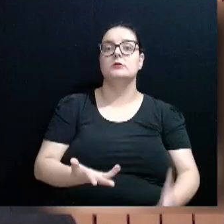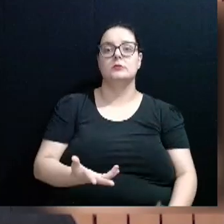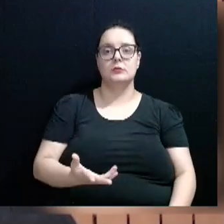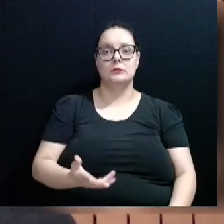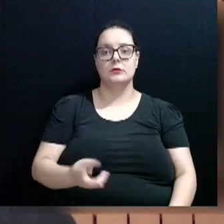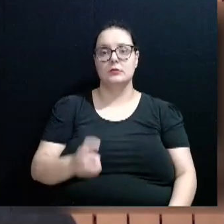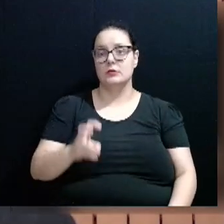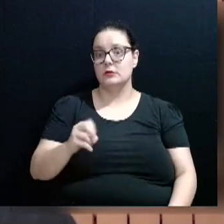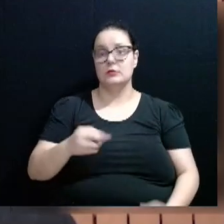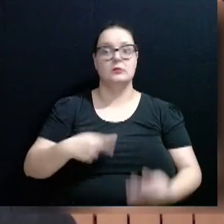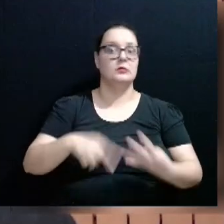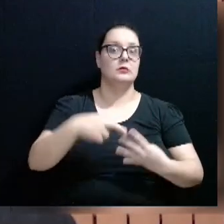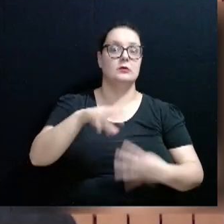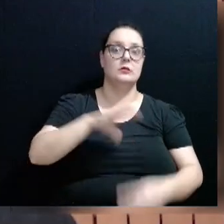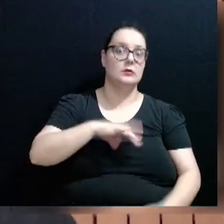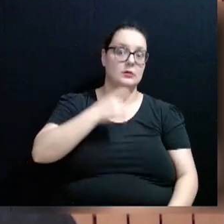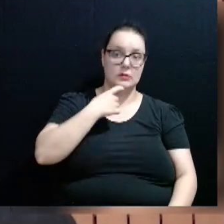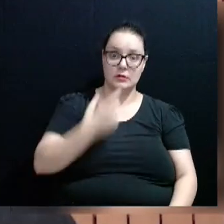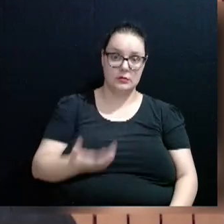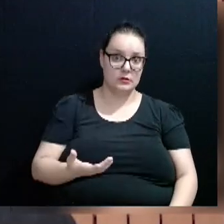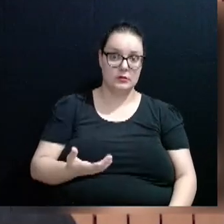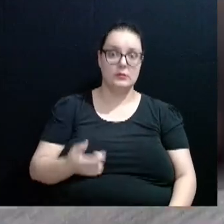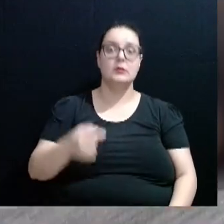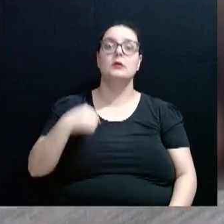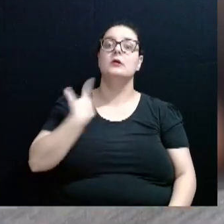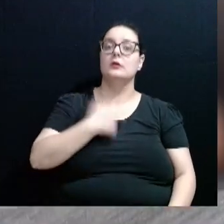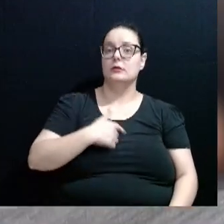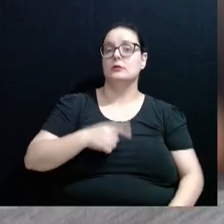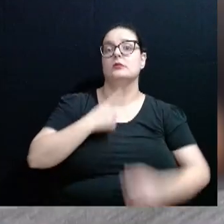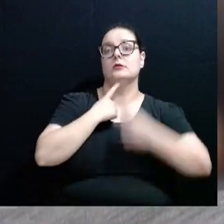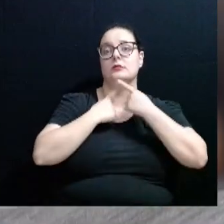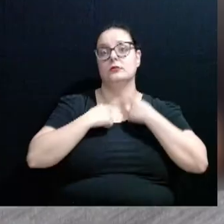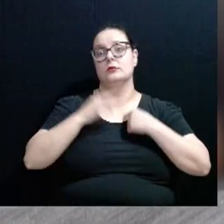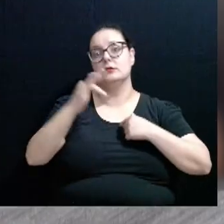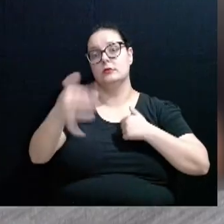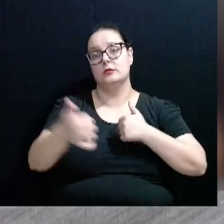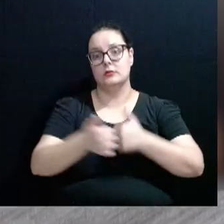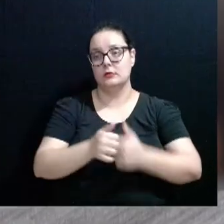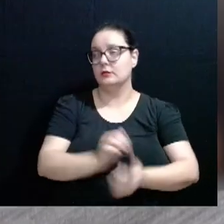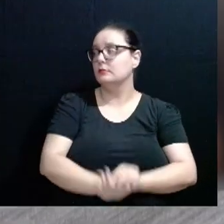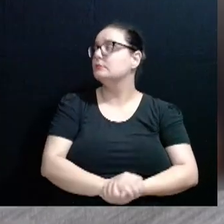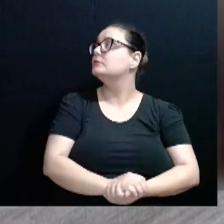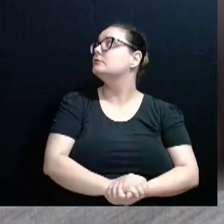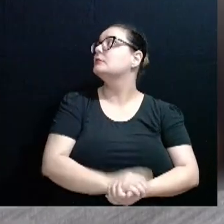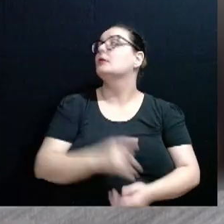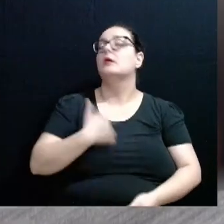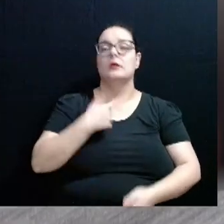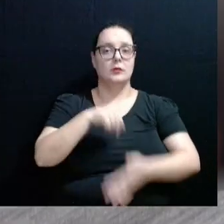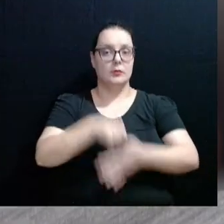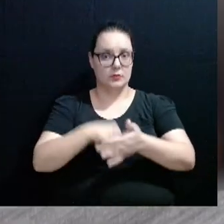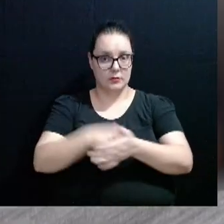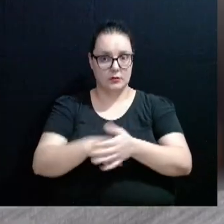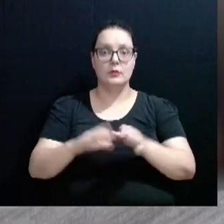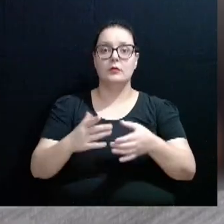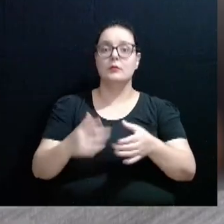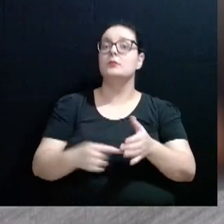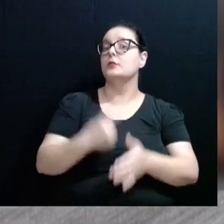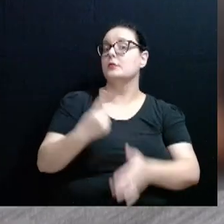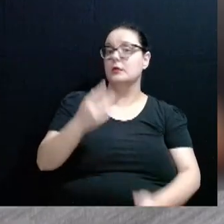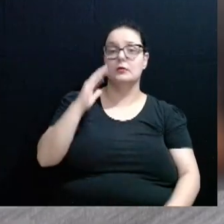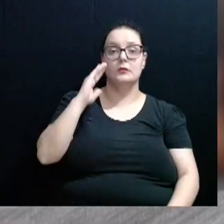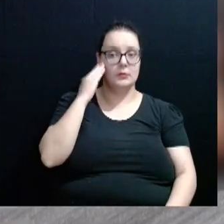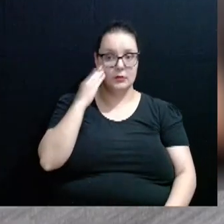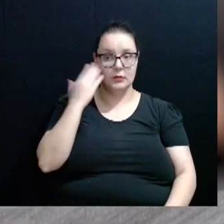aqui na cidade de Campinas. Esse é o nosso desejo num futuro próximo. A gente vai batalhar na comissão aqui para que a gente possa primeiro entender exatamente a questão,